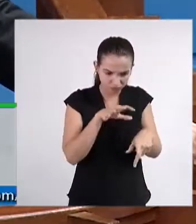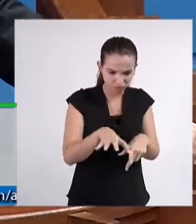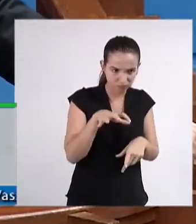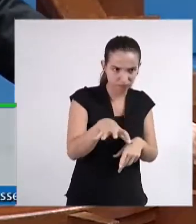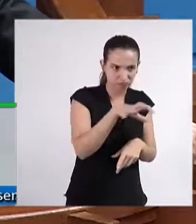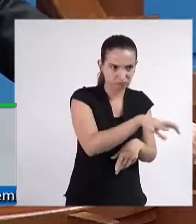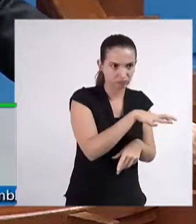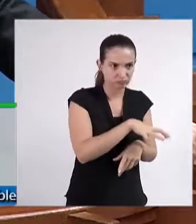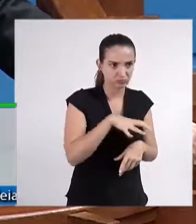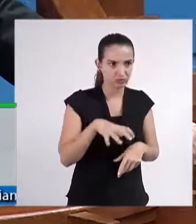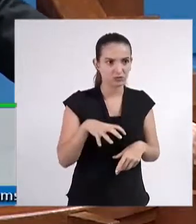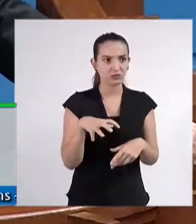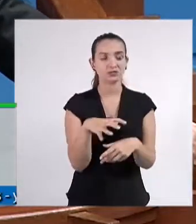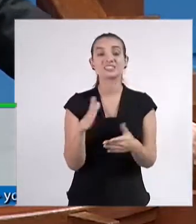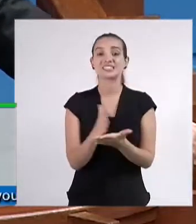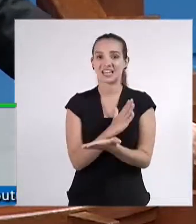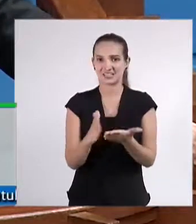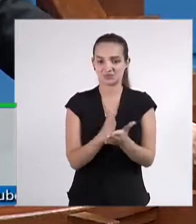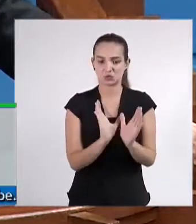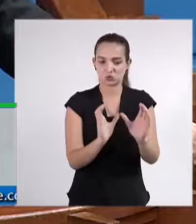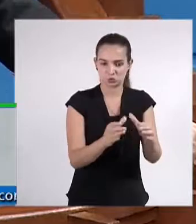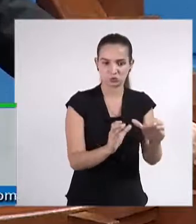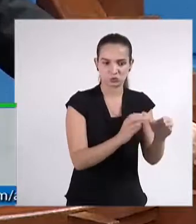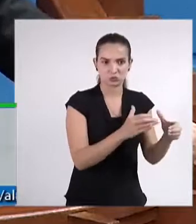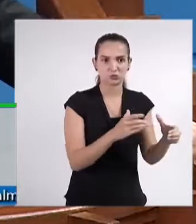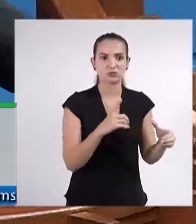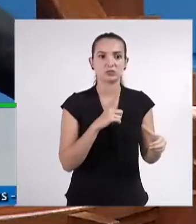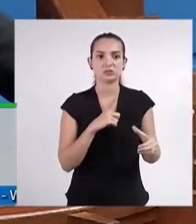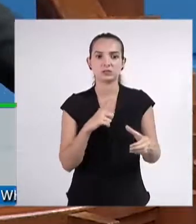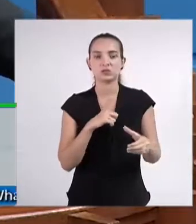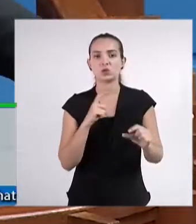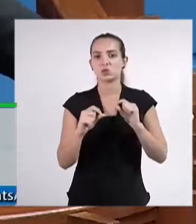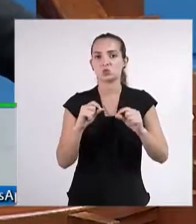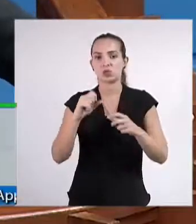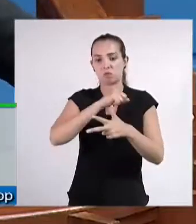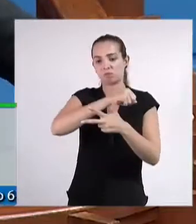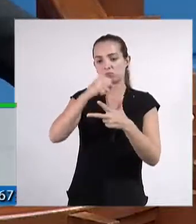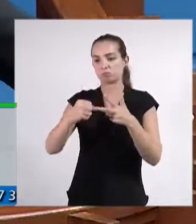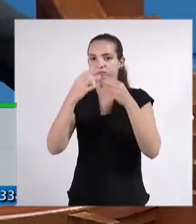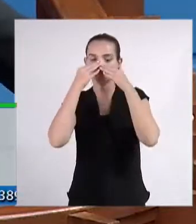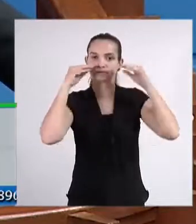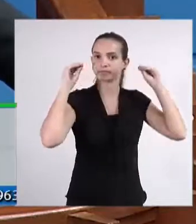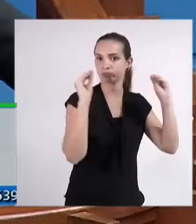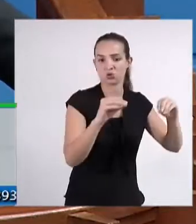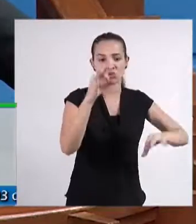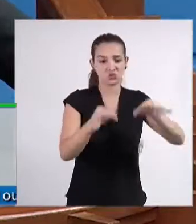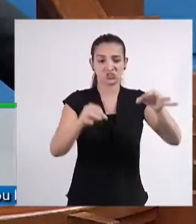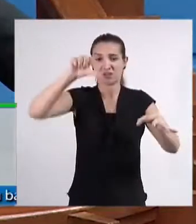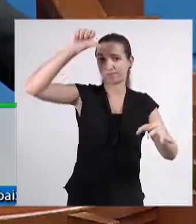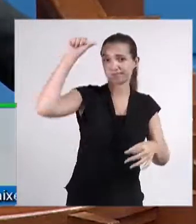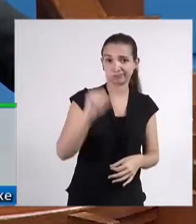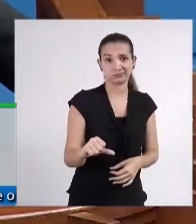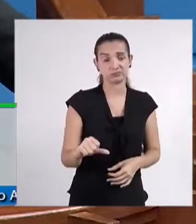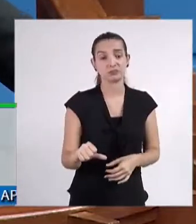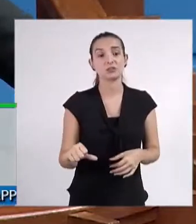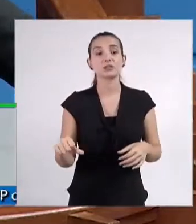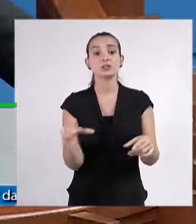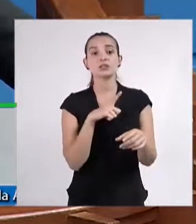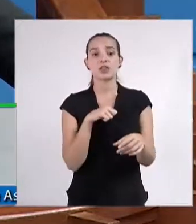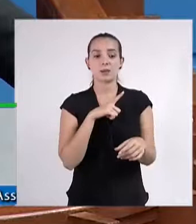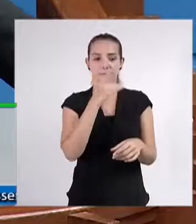que muitas vezes enfrentam descaso do poder público, injustiças, são